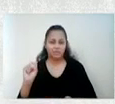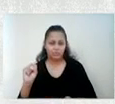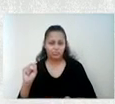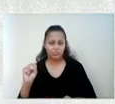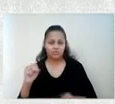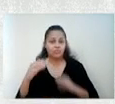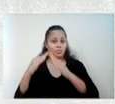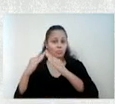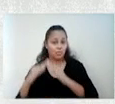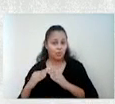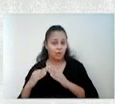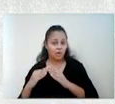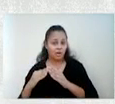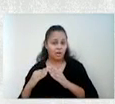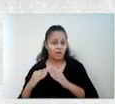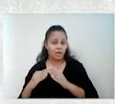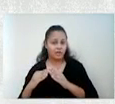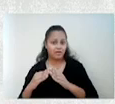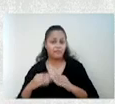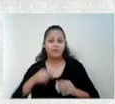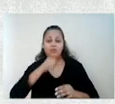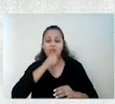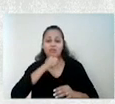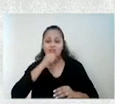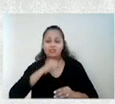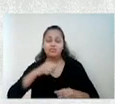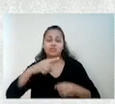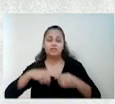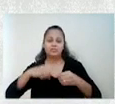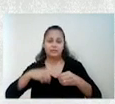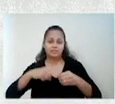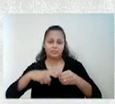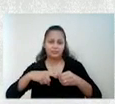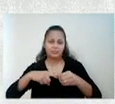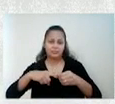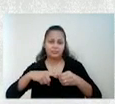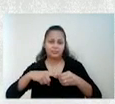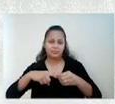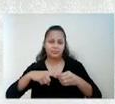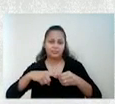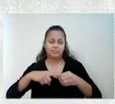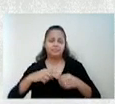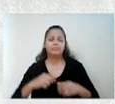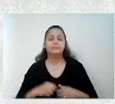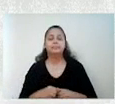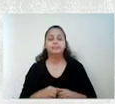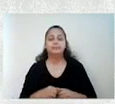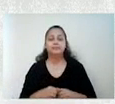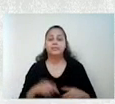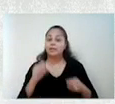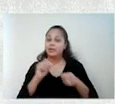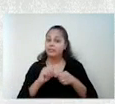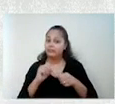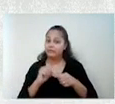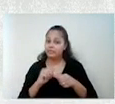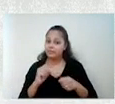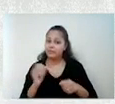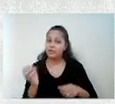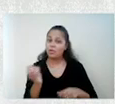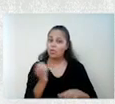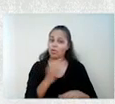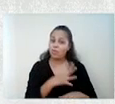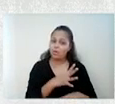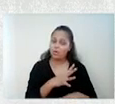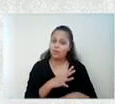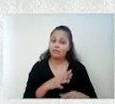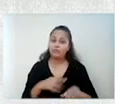antigas cidades, né, decadentes desde que a Europa se ruralizou com o feudalismo, certo? Ou fizeram surgir